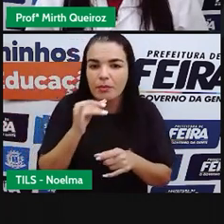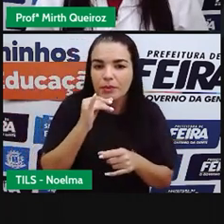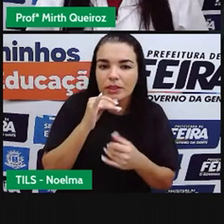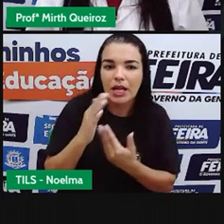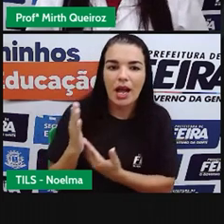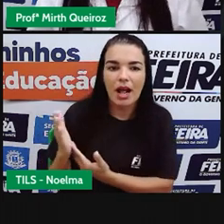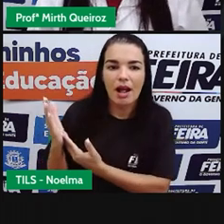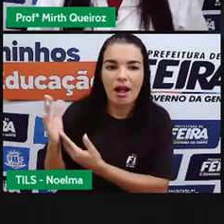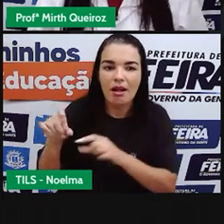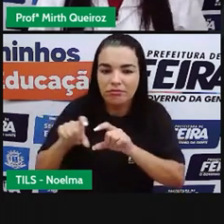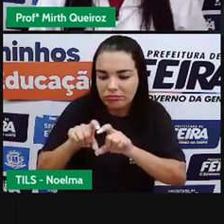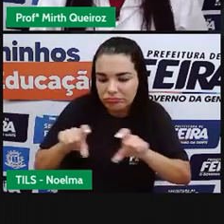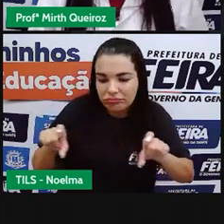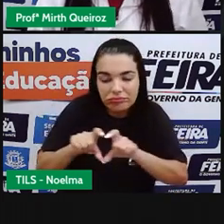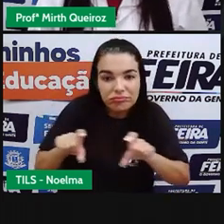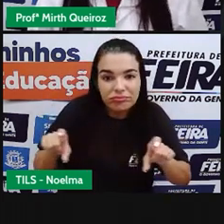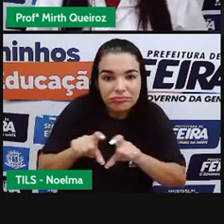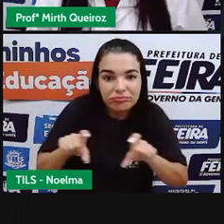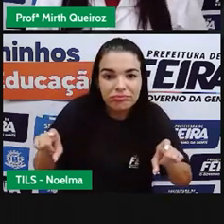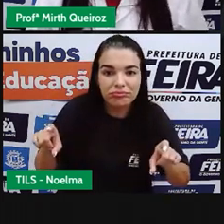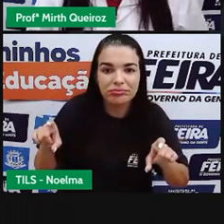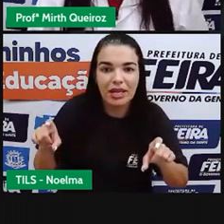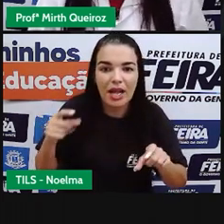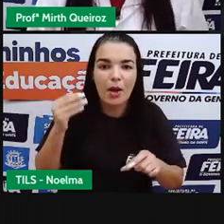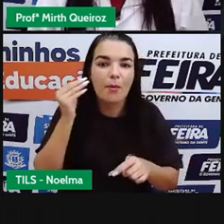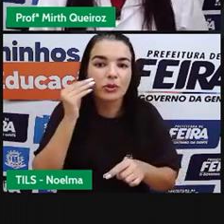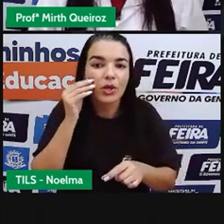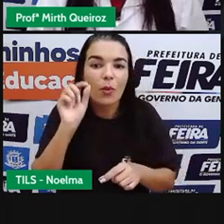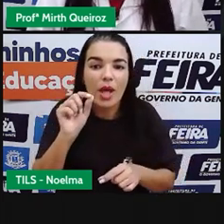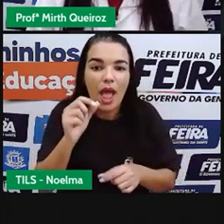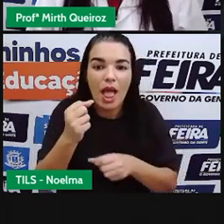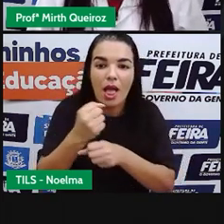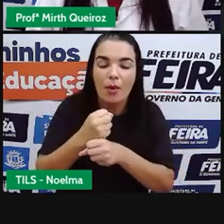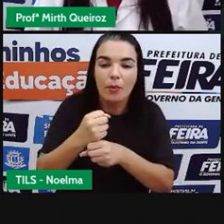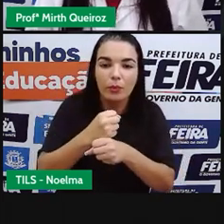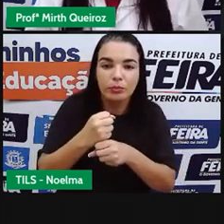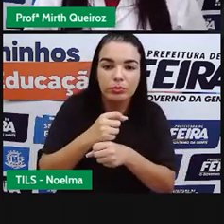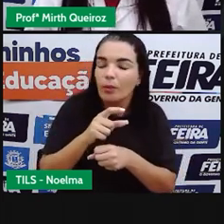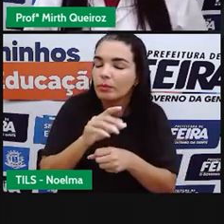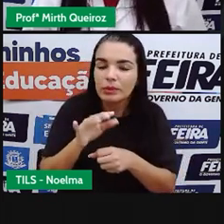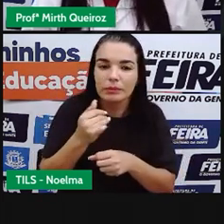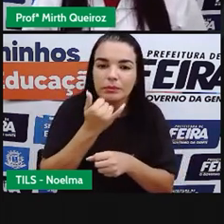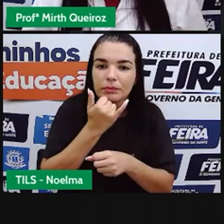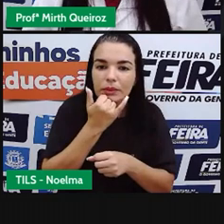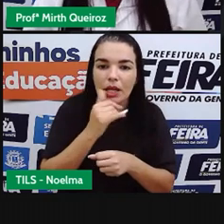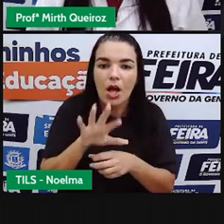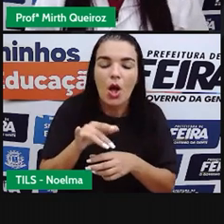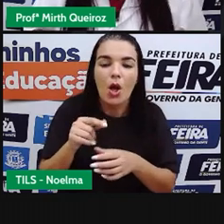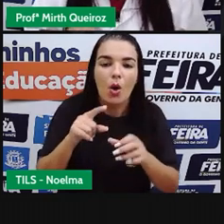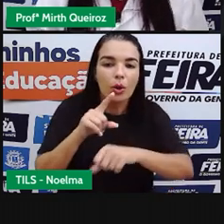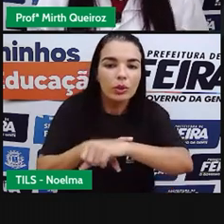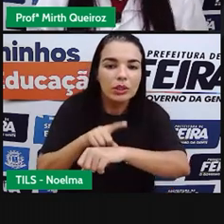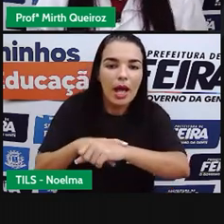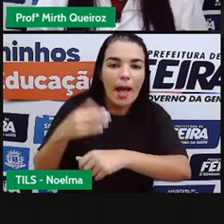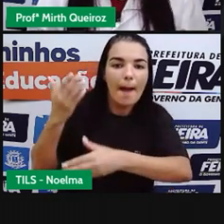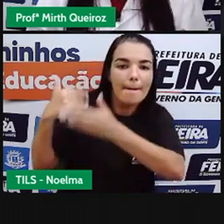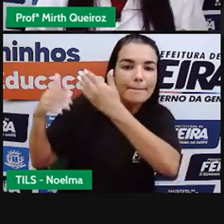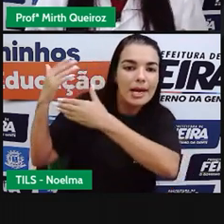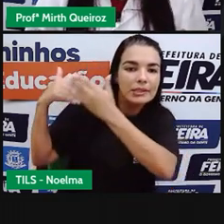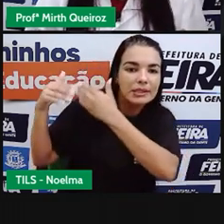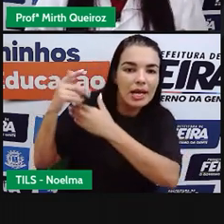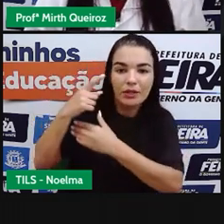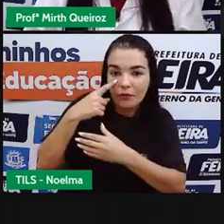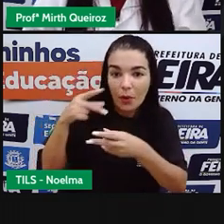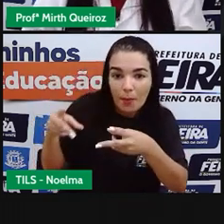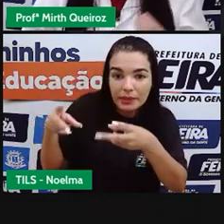a Deus que tinha encontrado a estrela que chorava e que ela chorava porque queria ser maior. Perceberam